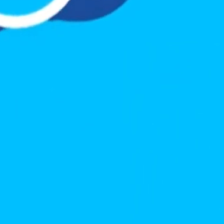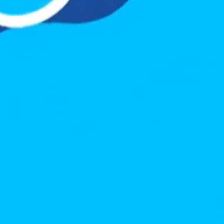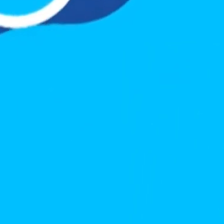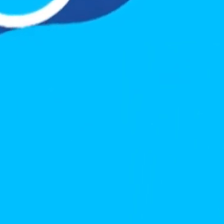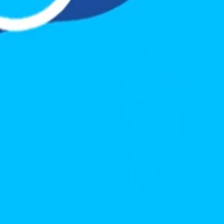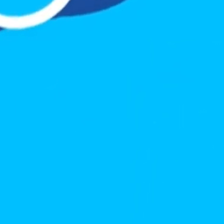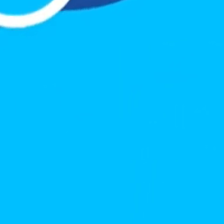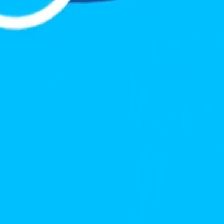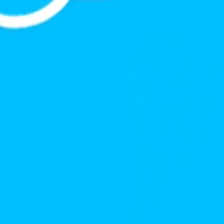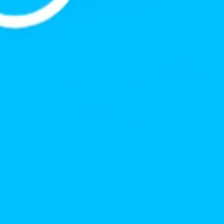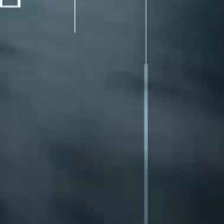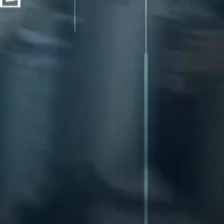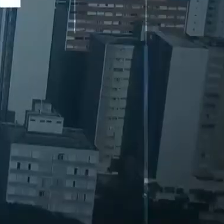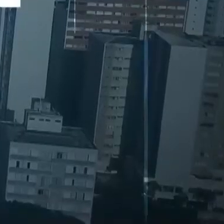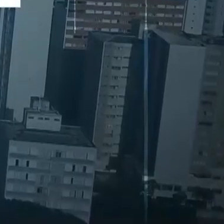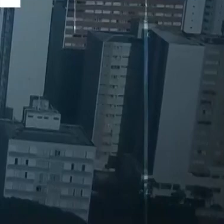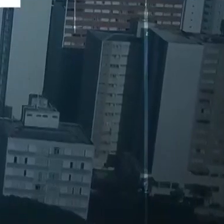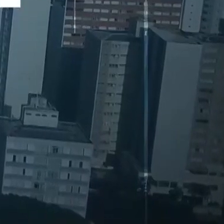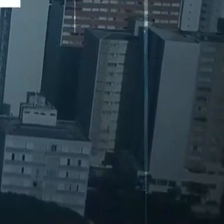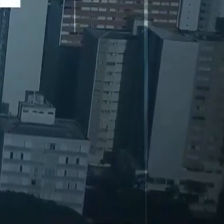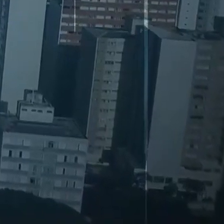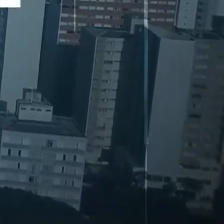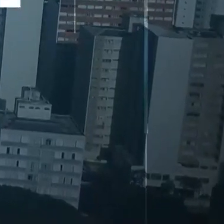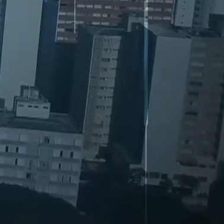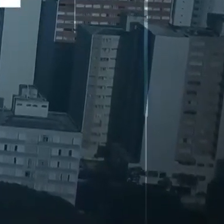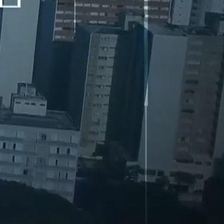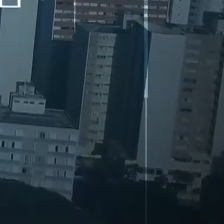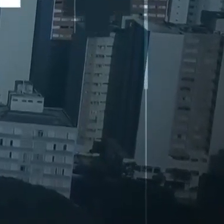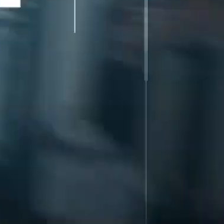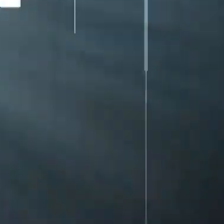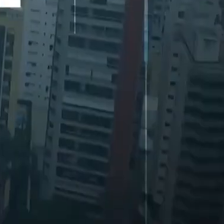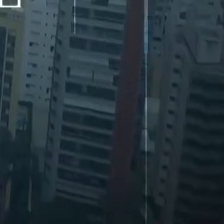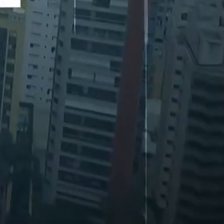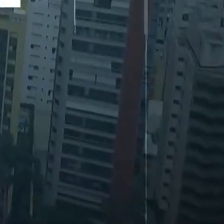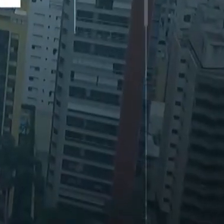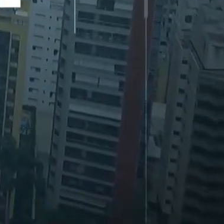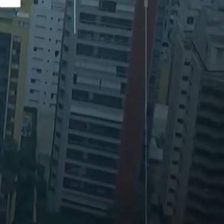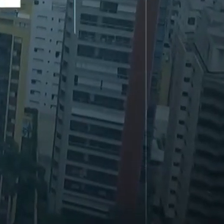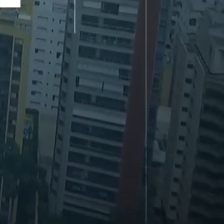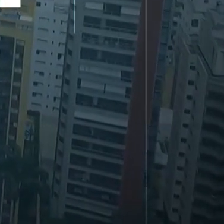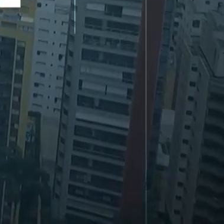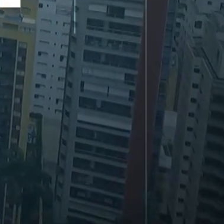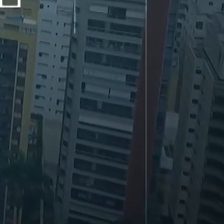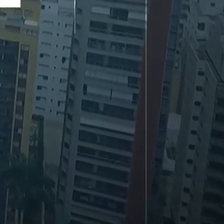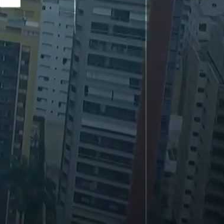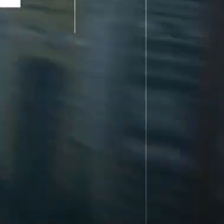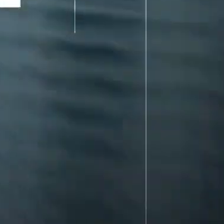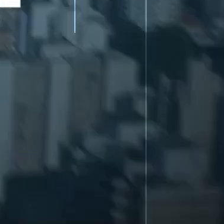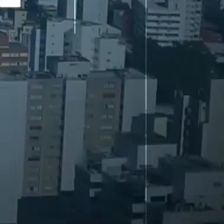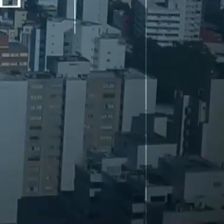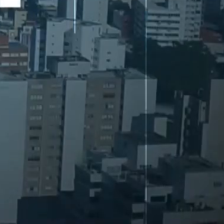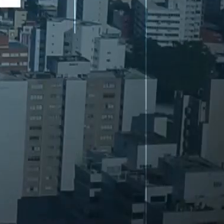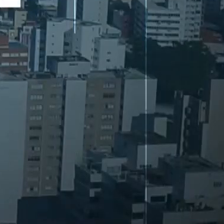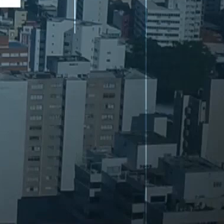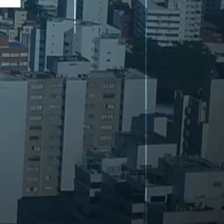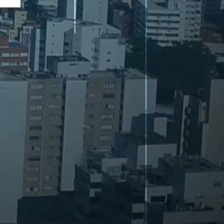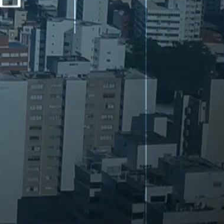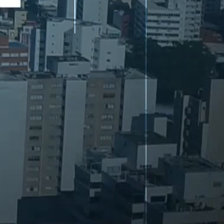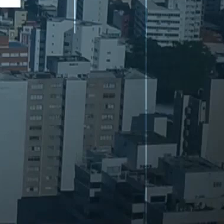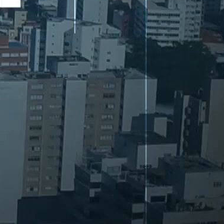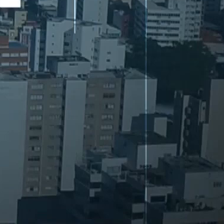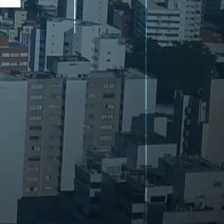hoje está pronto para morar com a família. Essa cara de desconfiada é da Sharon. Ela é adulta e de porte